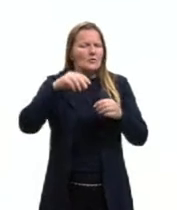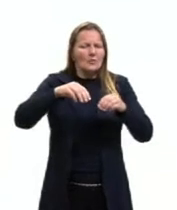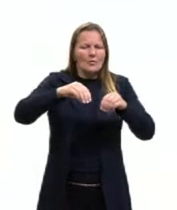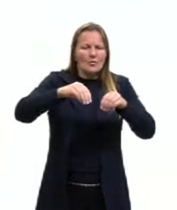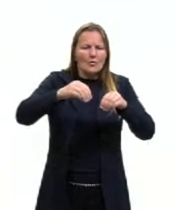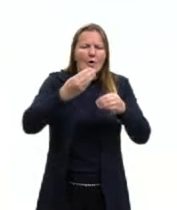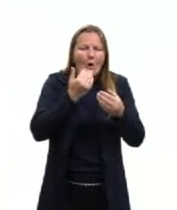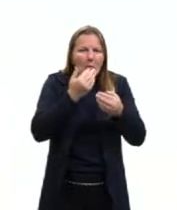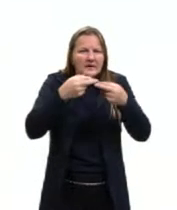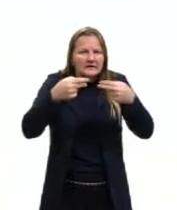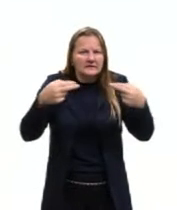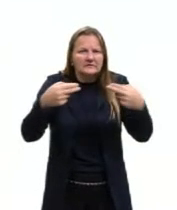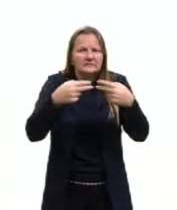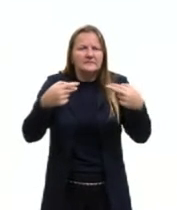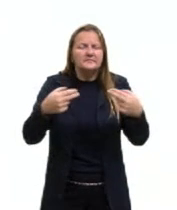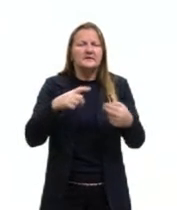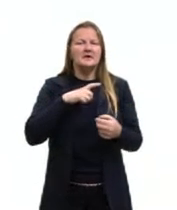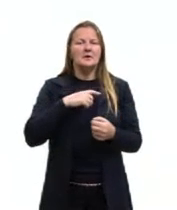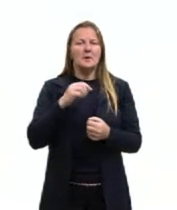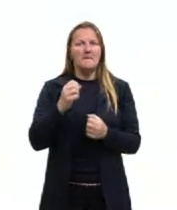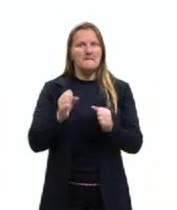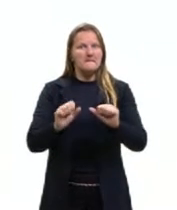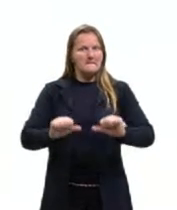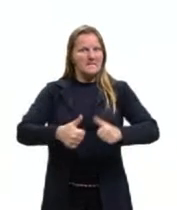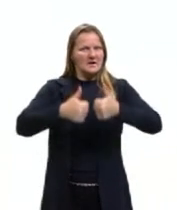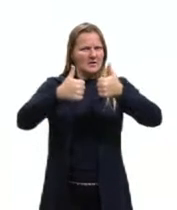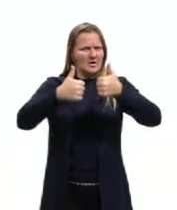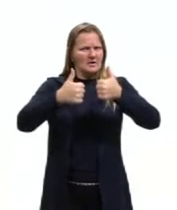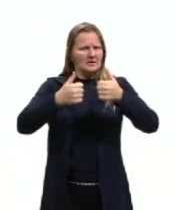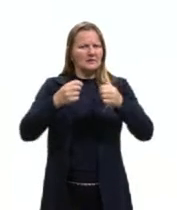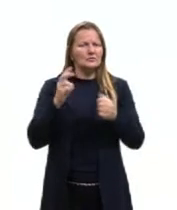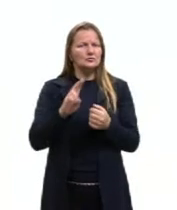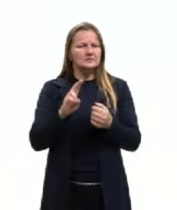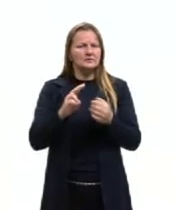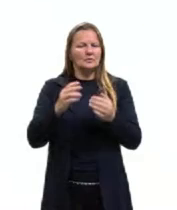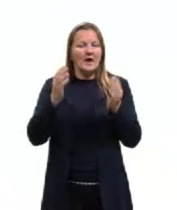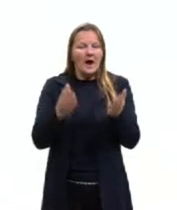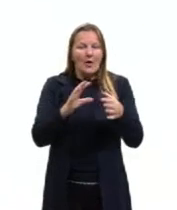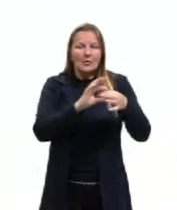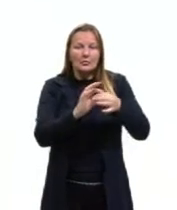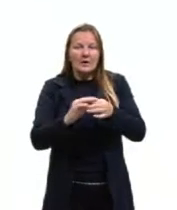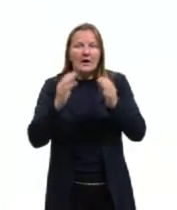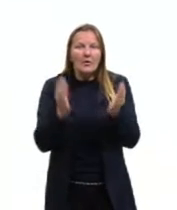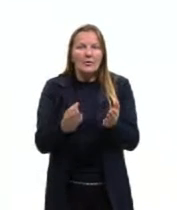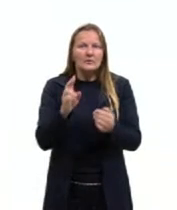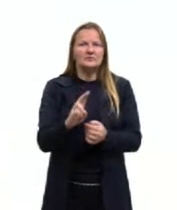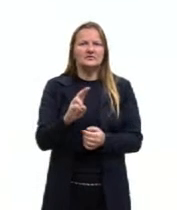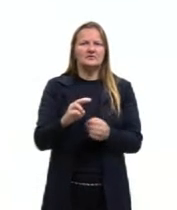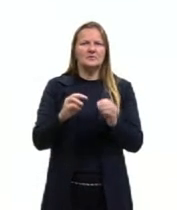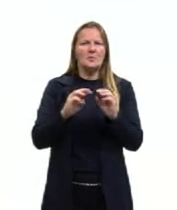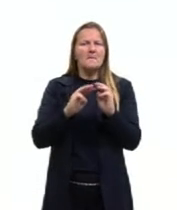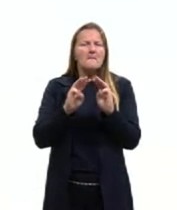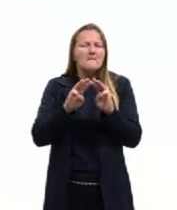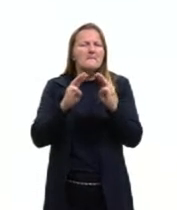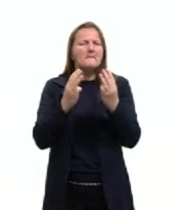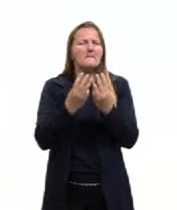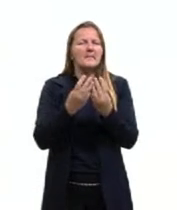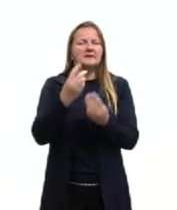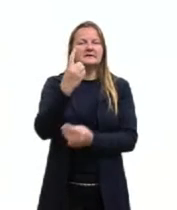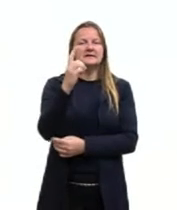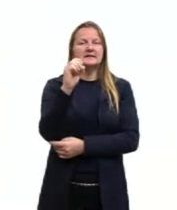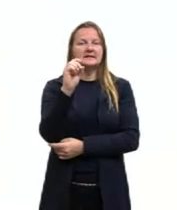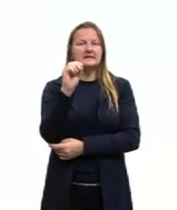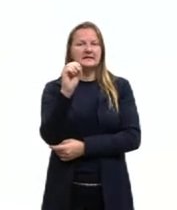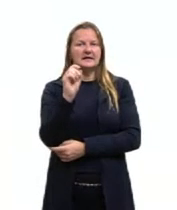que aquele vem utilizando atualmente a ração atual proporciona uma massa média de 10